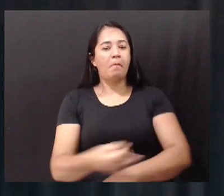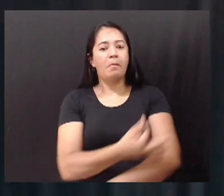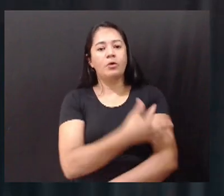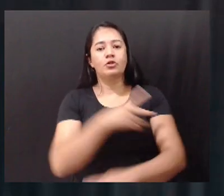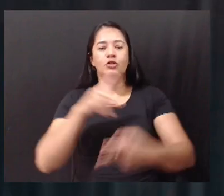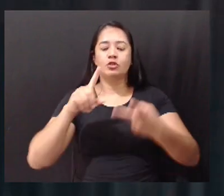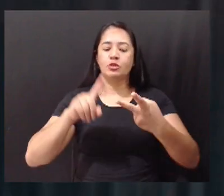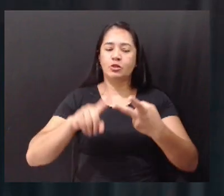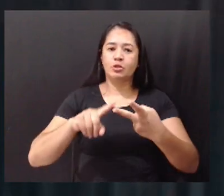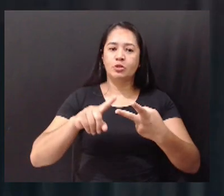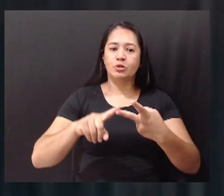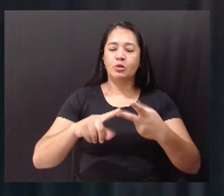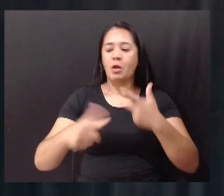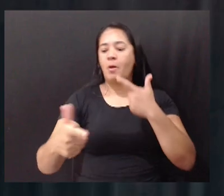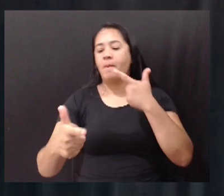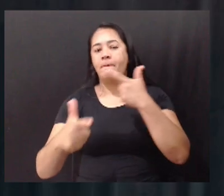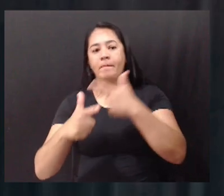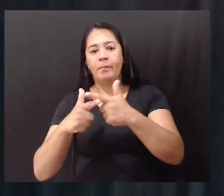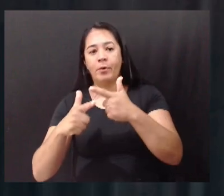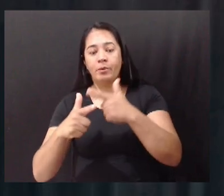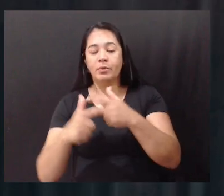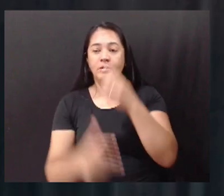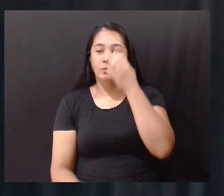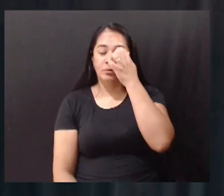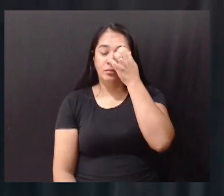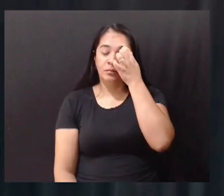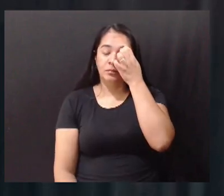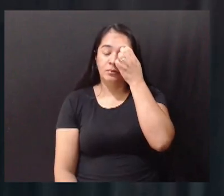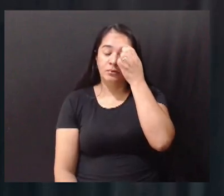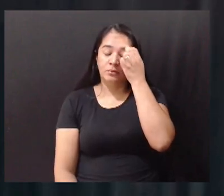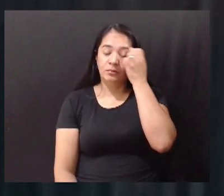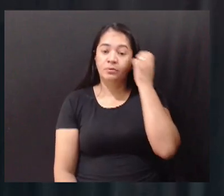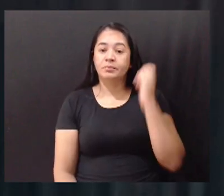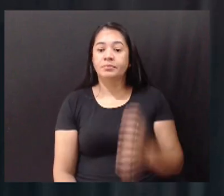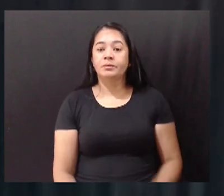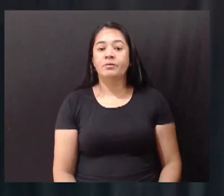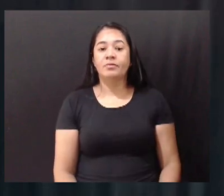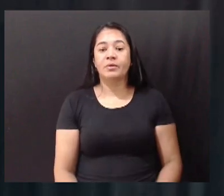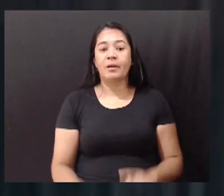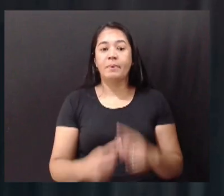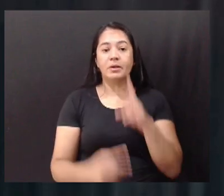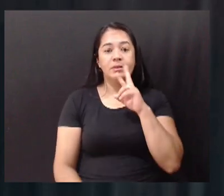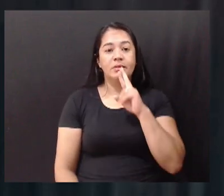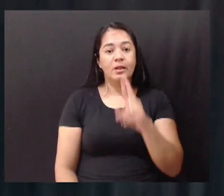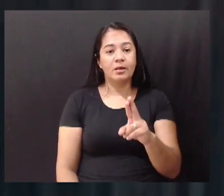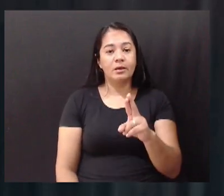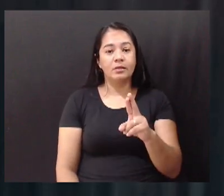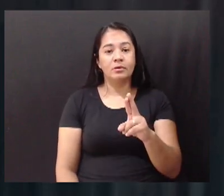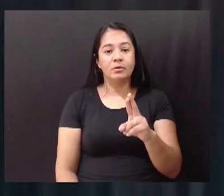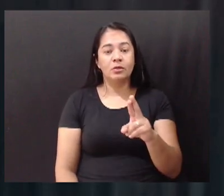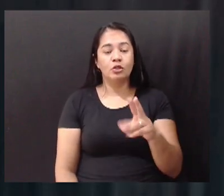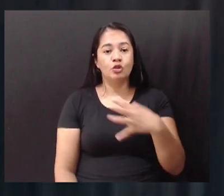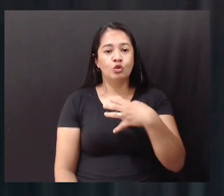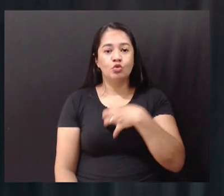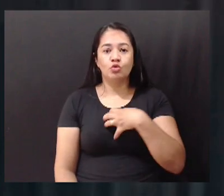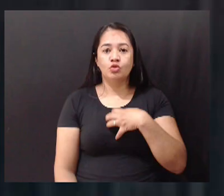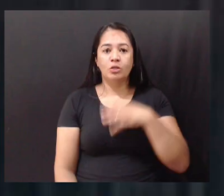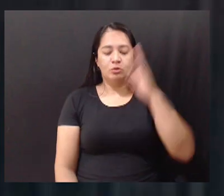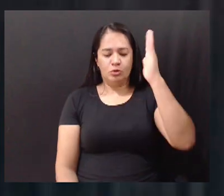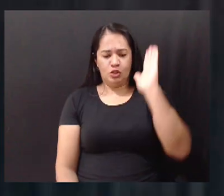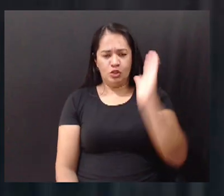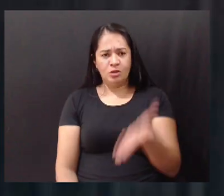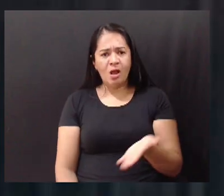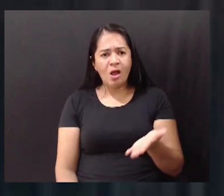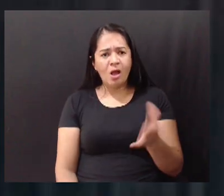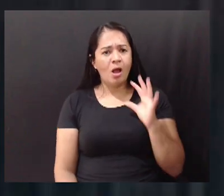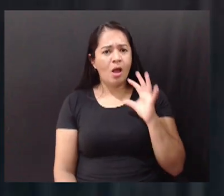seja para algum problema que a gente tem, alguma questão, as respostas têm vindo de uma forma muito imediata. Uhum. E